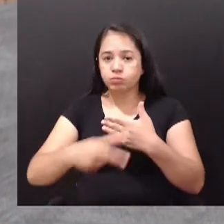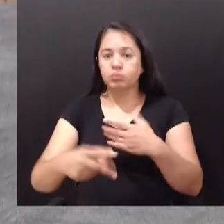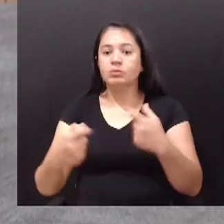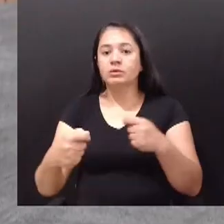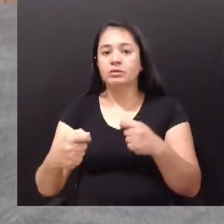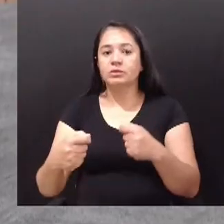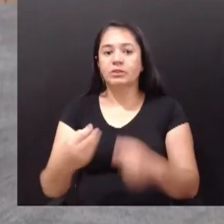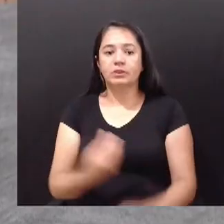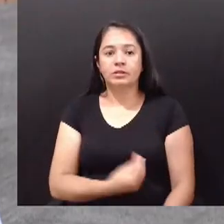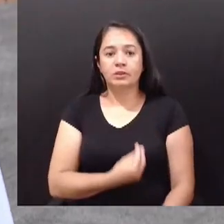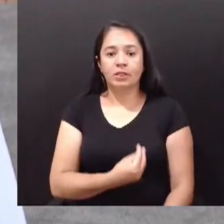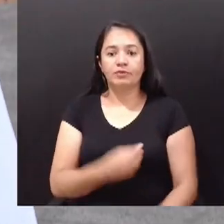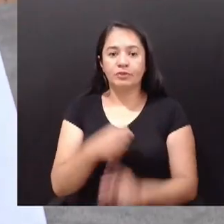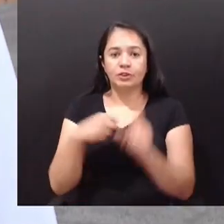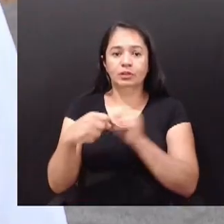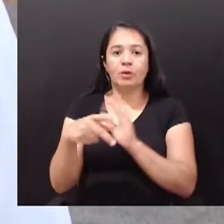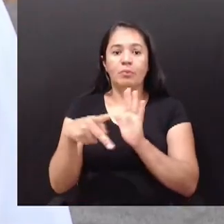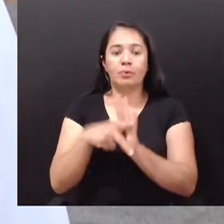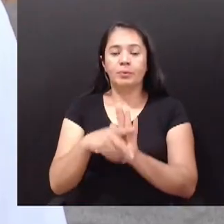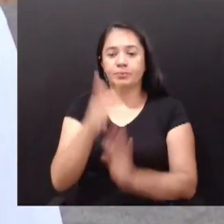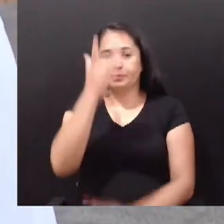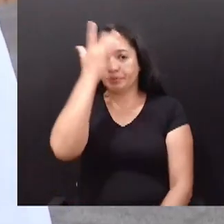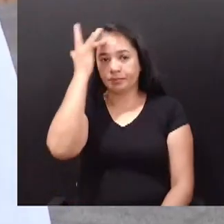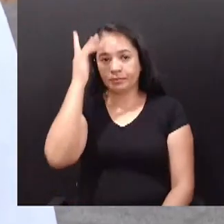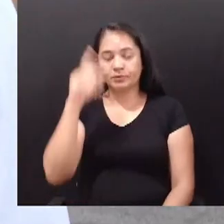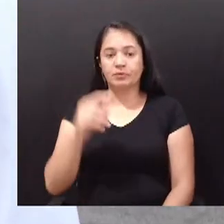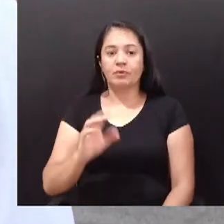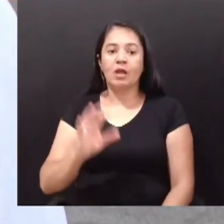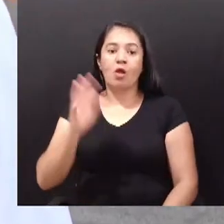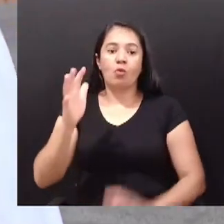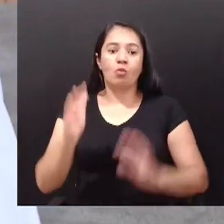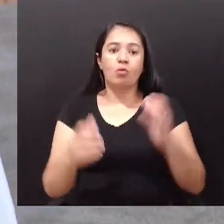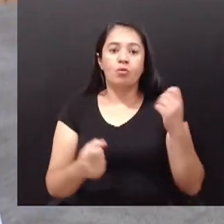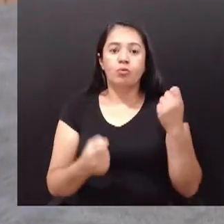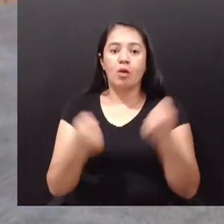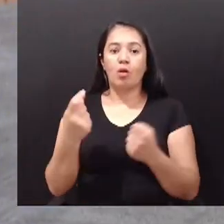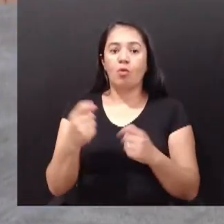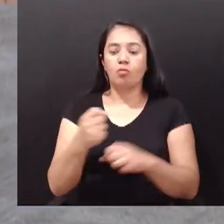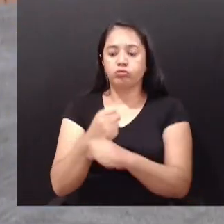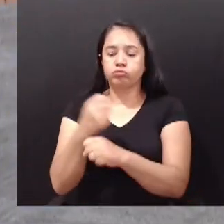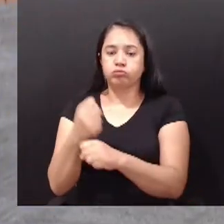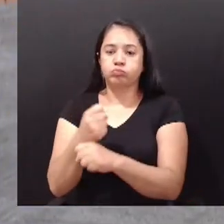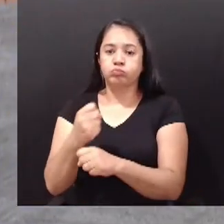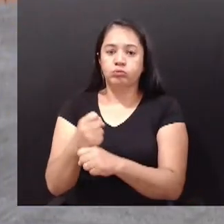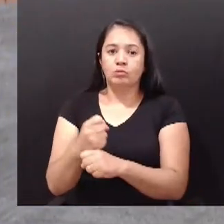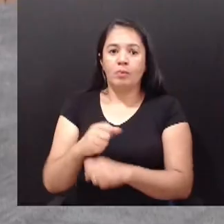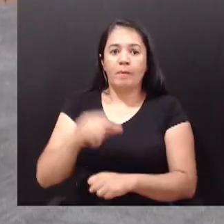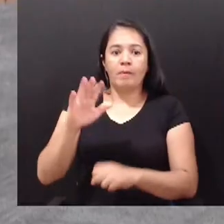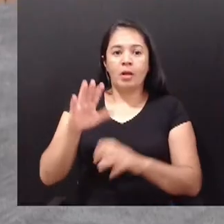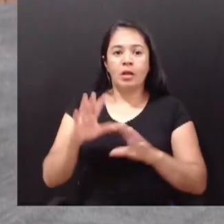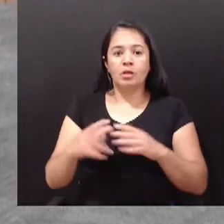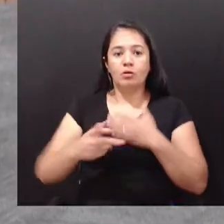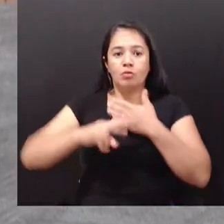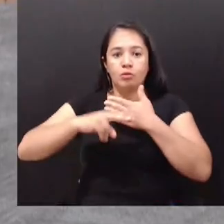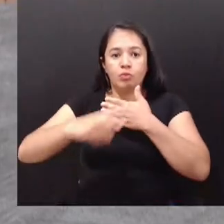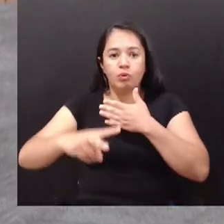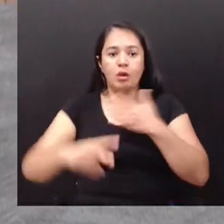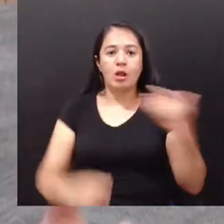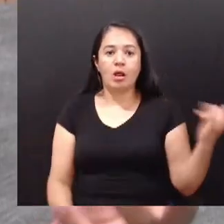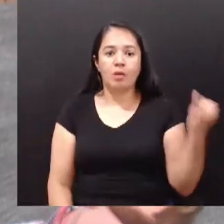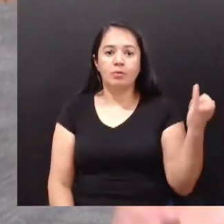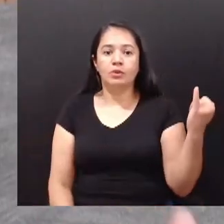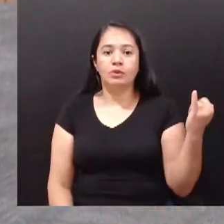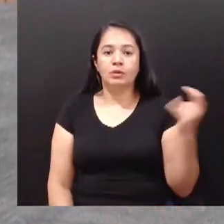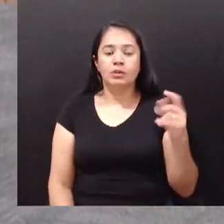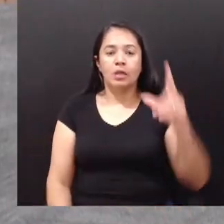do cidadão. Então nós teremos algumas obras aí que vai trazer um pouco mais de impacto, e é importante que a Prefeitura, a